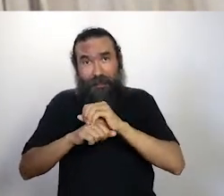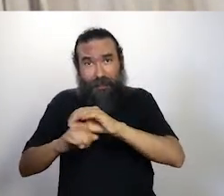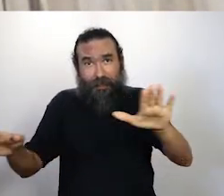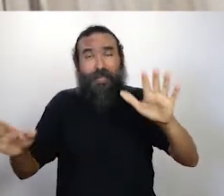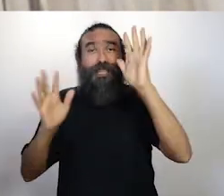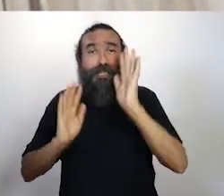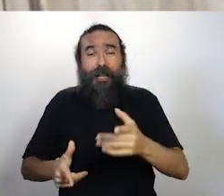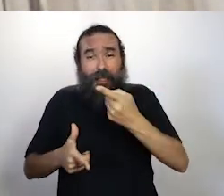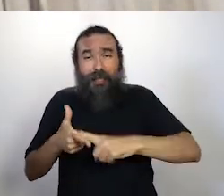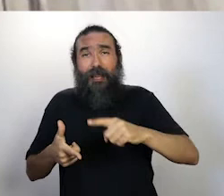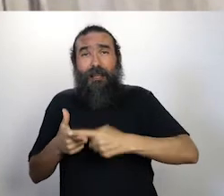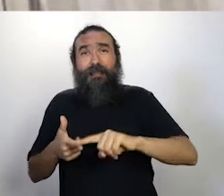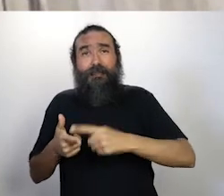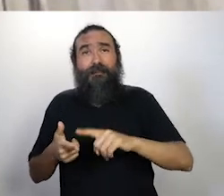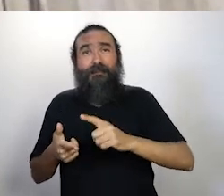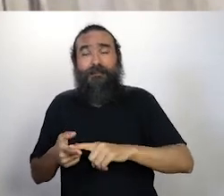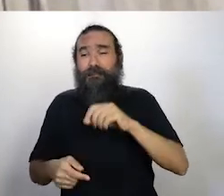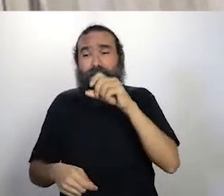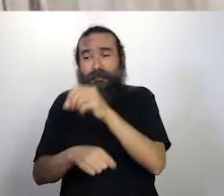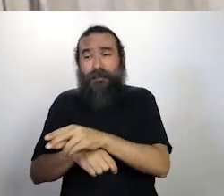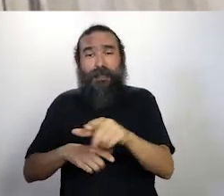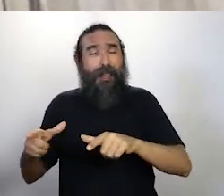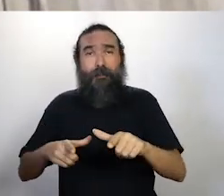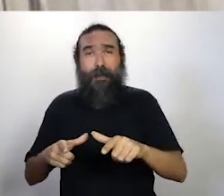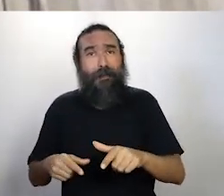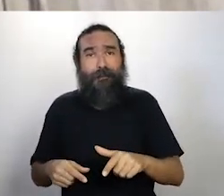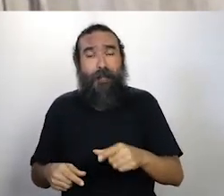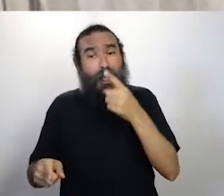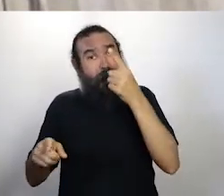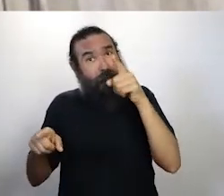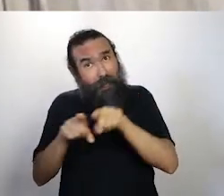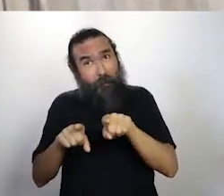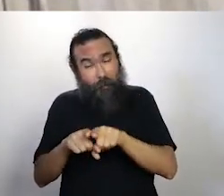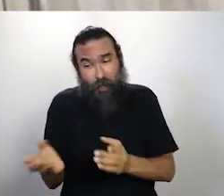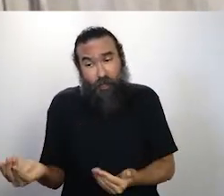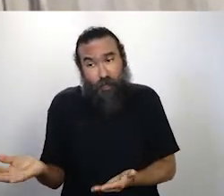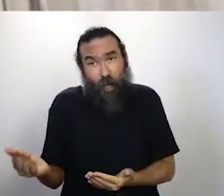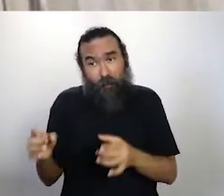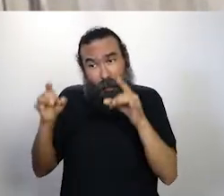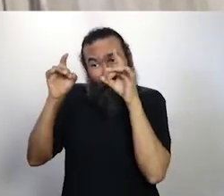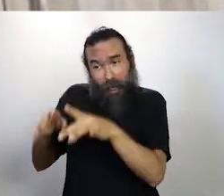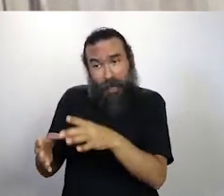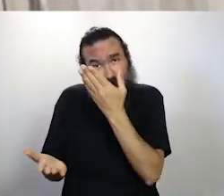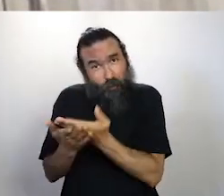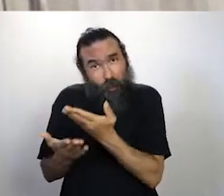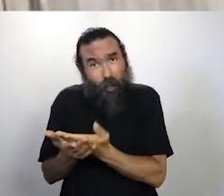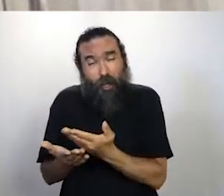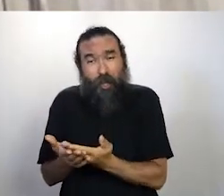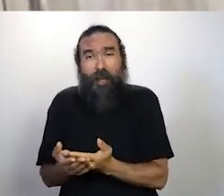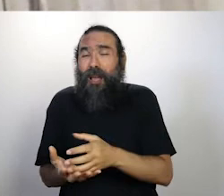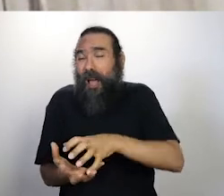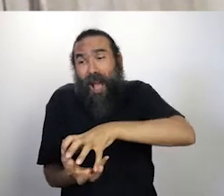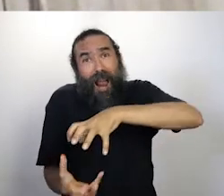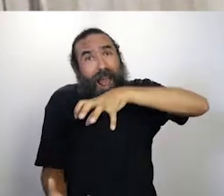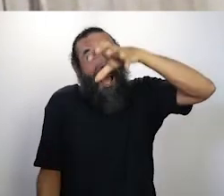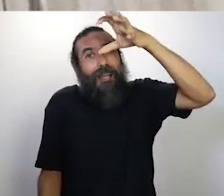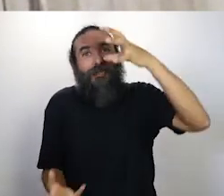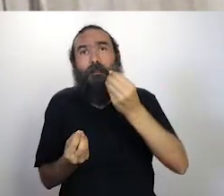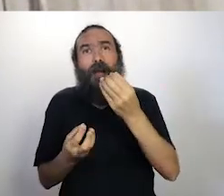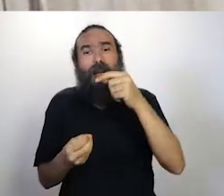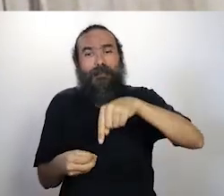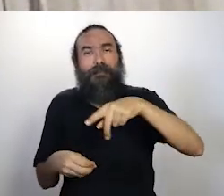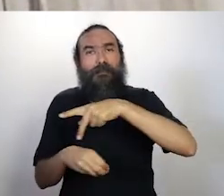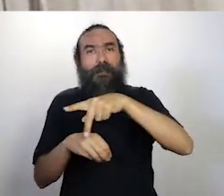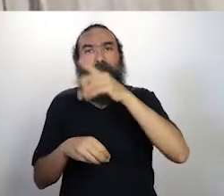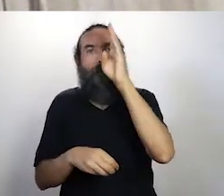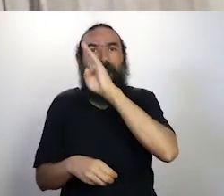A evasão escolar no Brasil ela já era um absurdo comparada a diversos outros países. Então, quando a gente olha